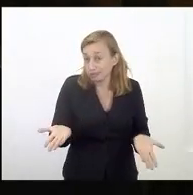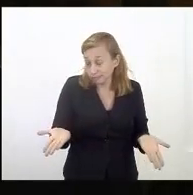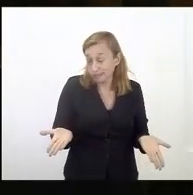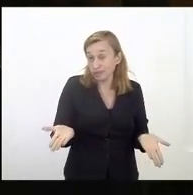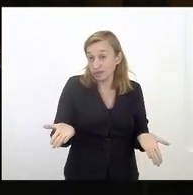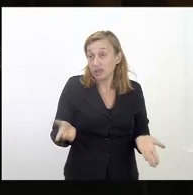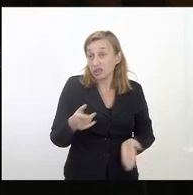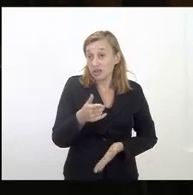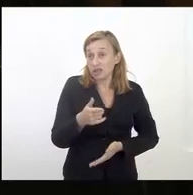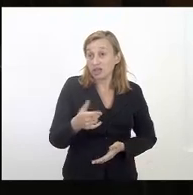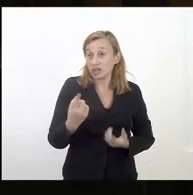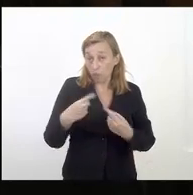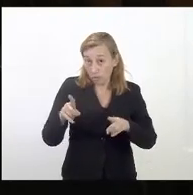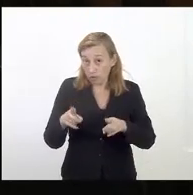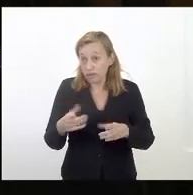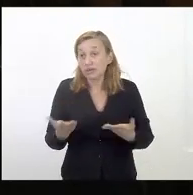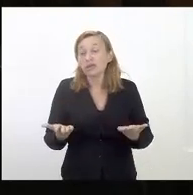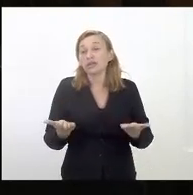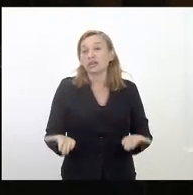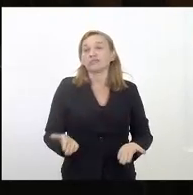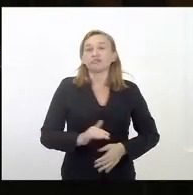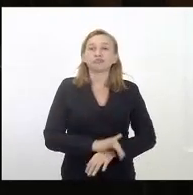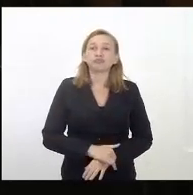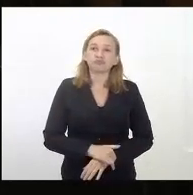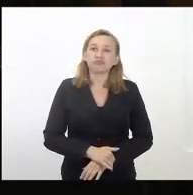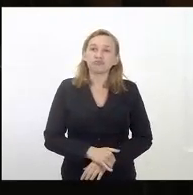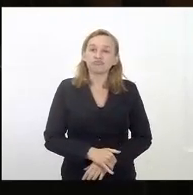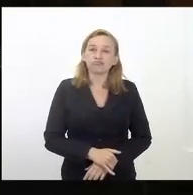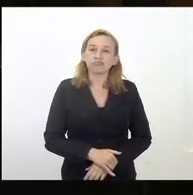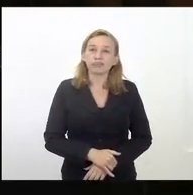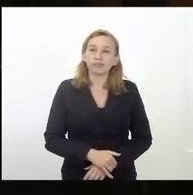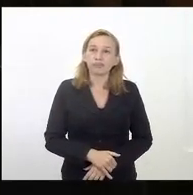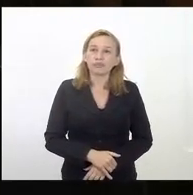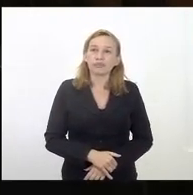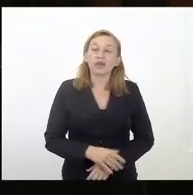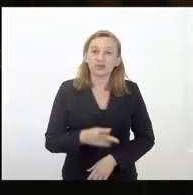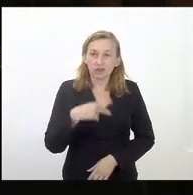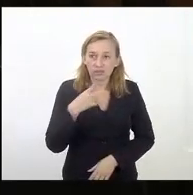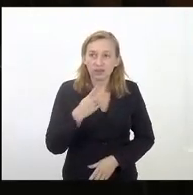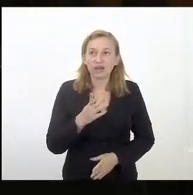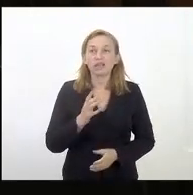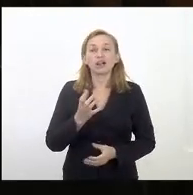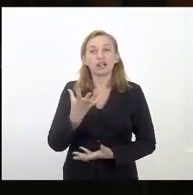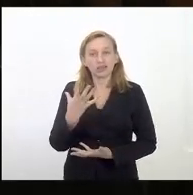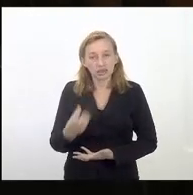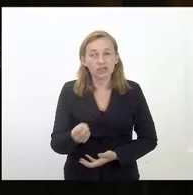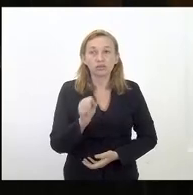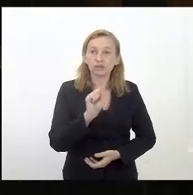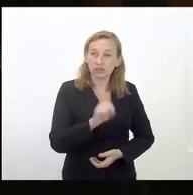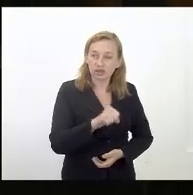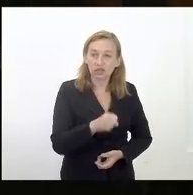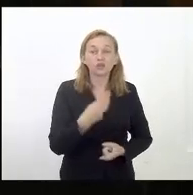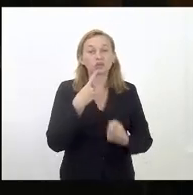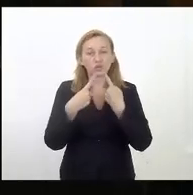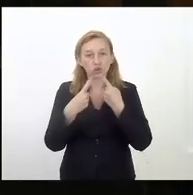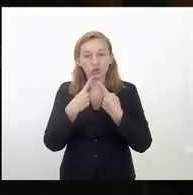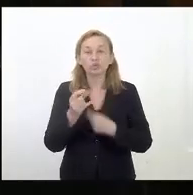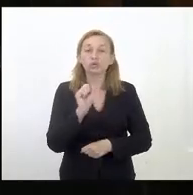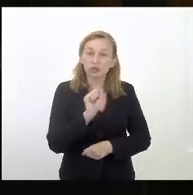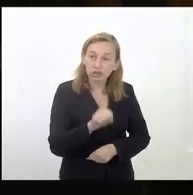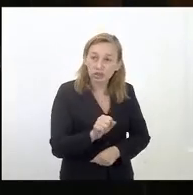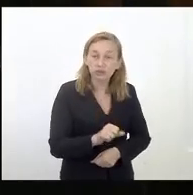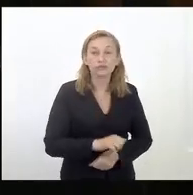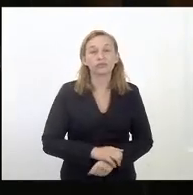que eles queiram combater então fica aqui o nosso parecer favorável o nosso discurso favorável